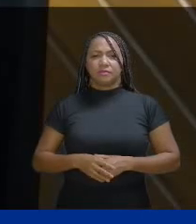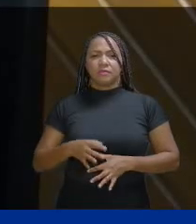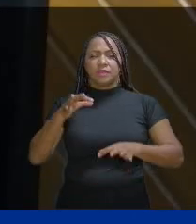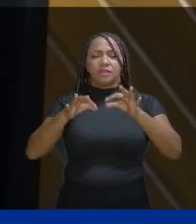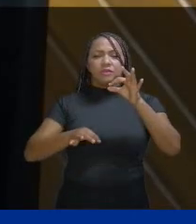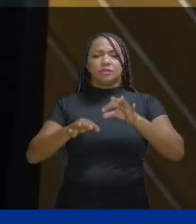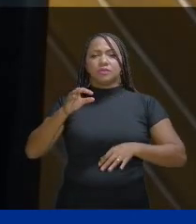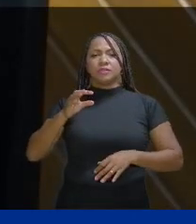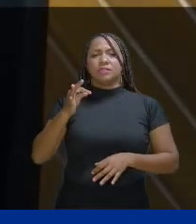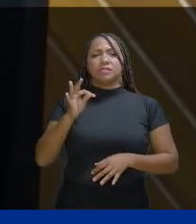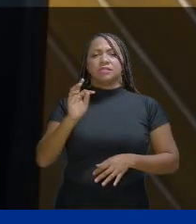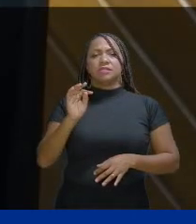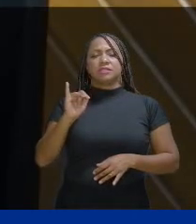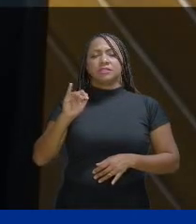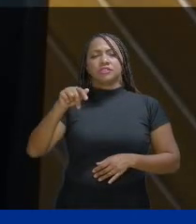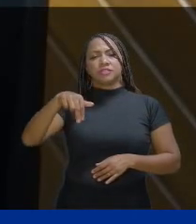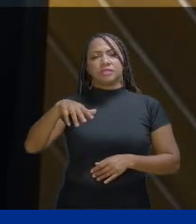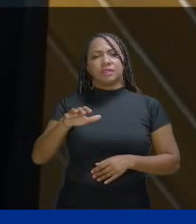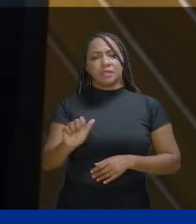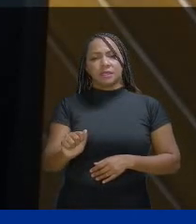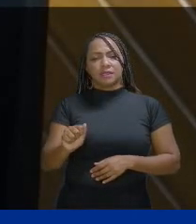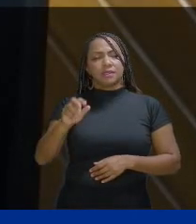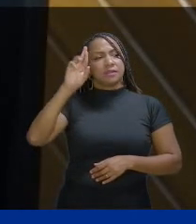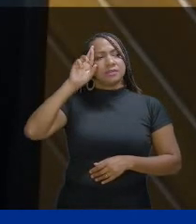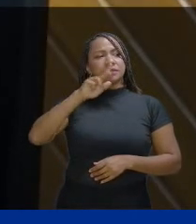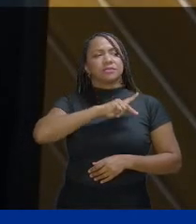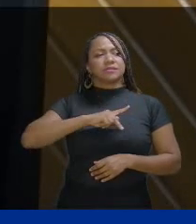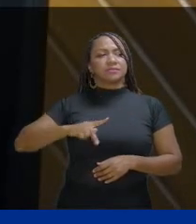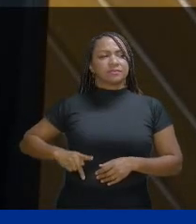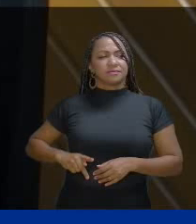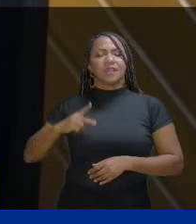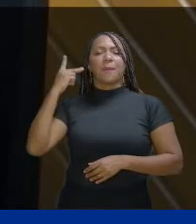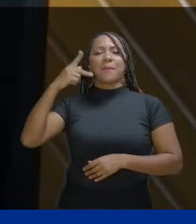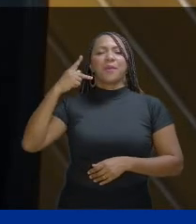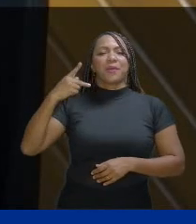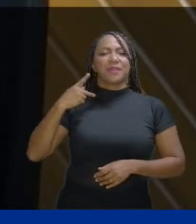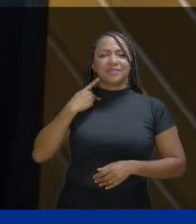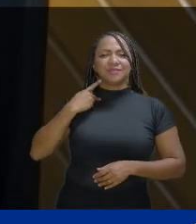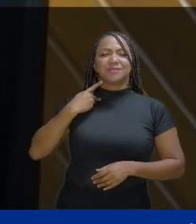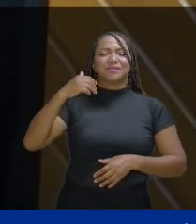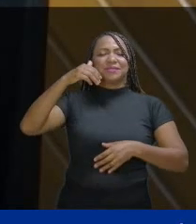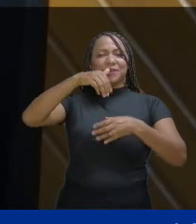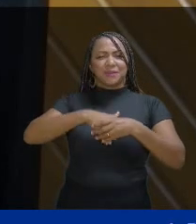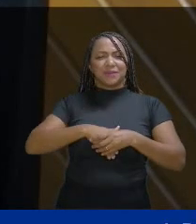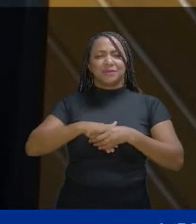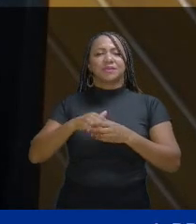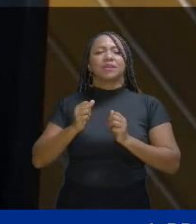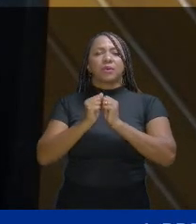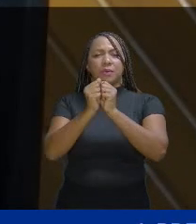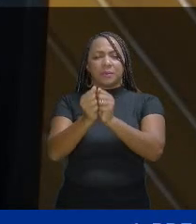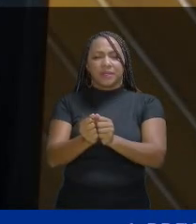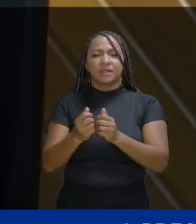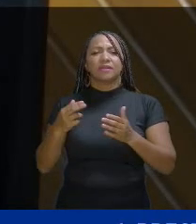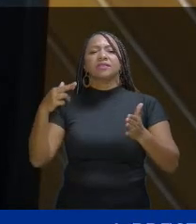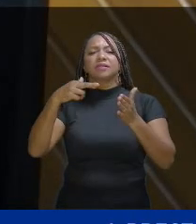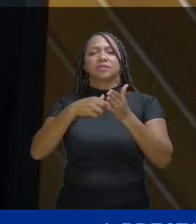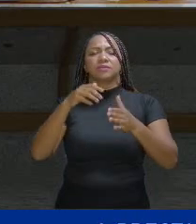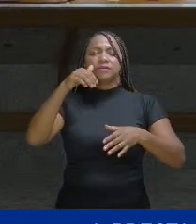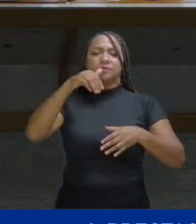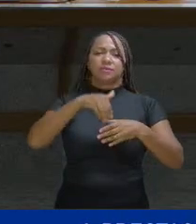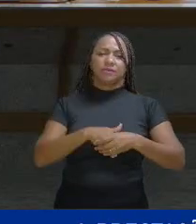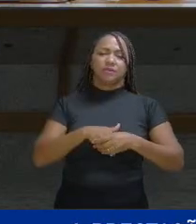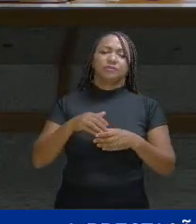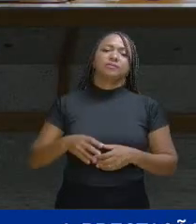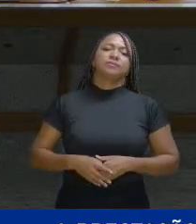Tina Souza. Senhor presidente, eminentes pares, doutor procurador regional eleitoral, eu vou acompanhar o relator em seu voto.